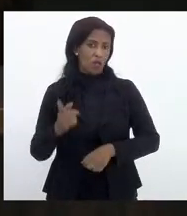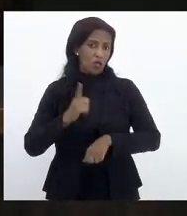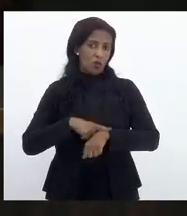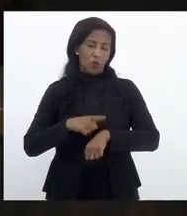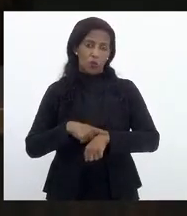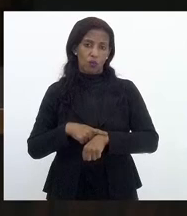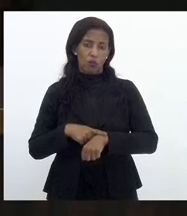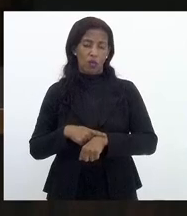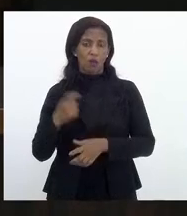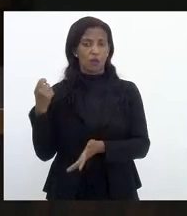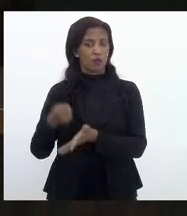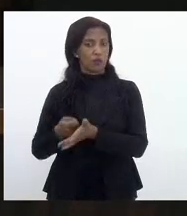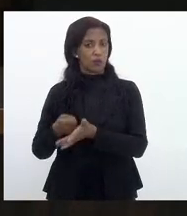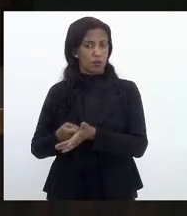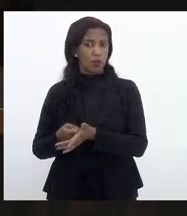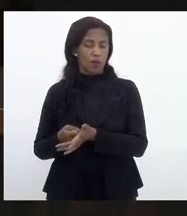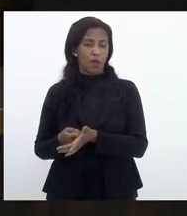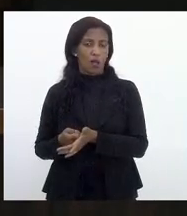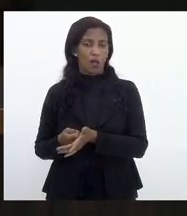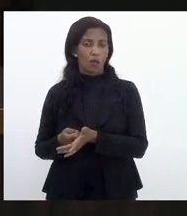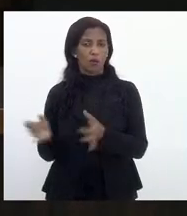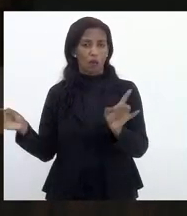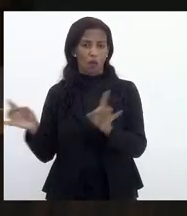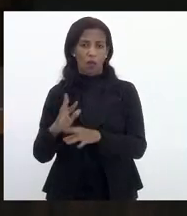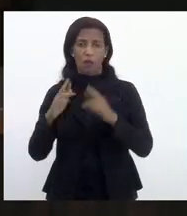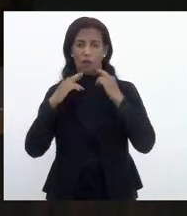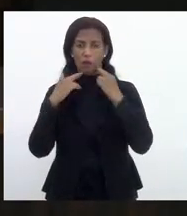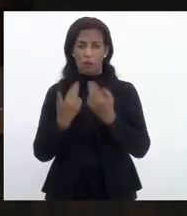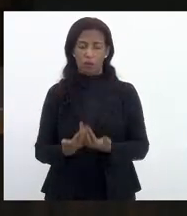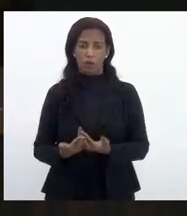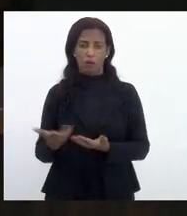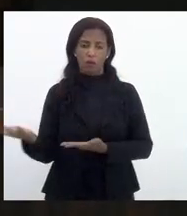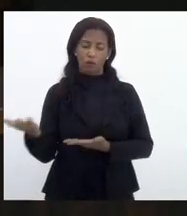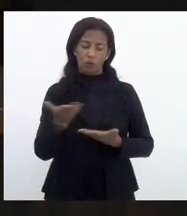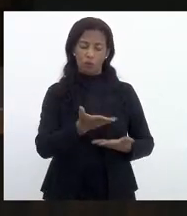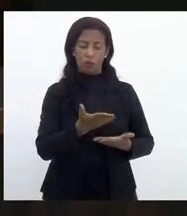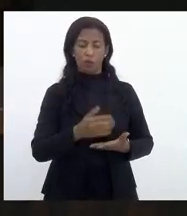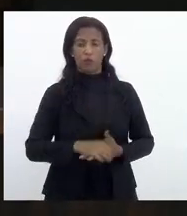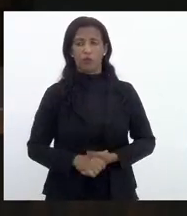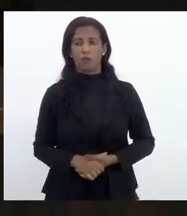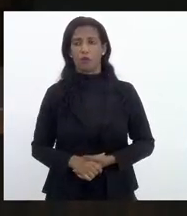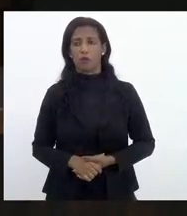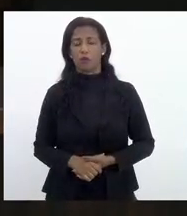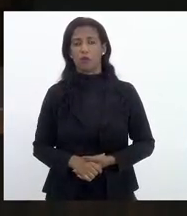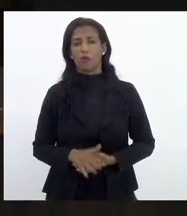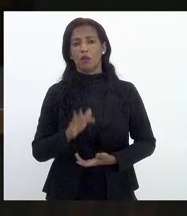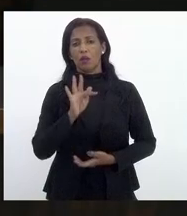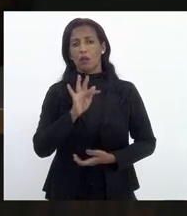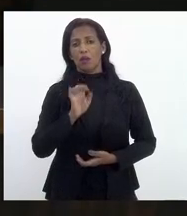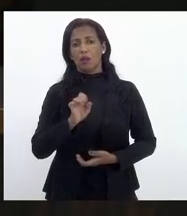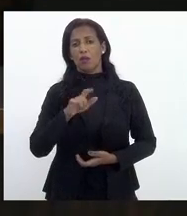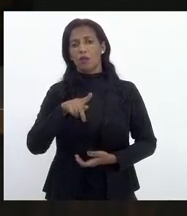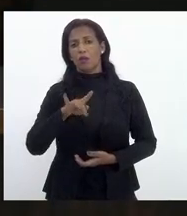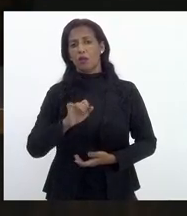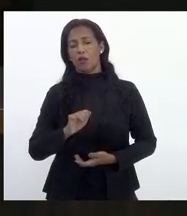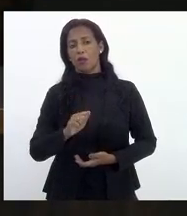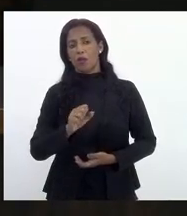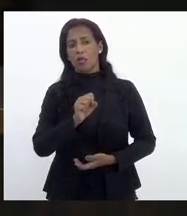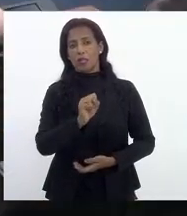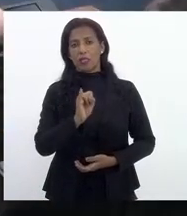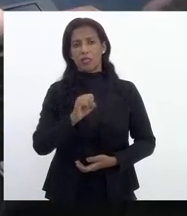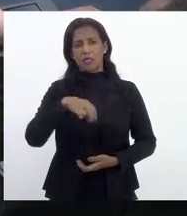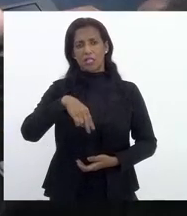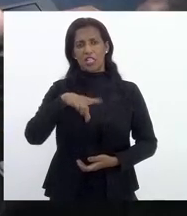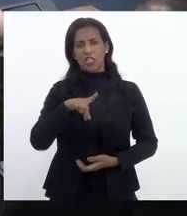der tempo regimental você obrigado por força do Regimento encerrar sessão então vou passar a palavra se o Filipe Guimarães Teixeira do sindi